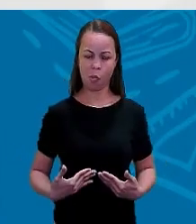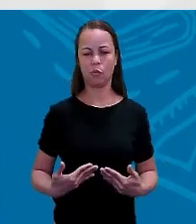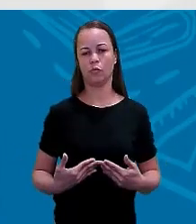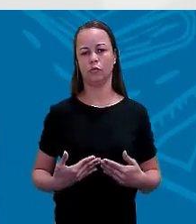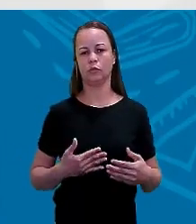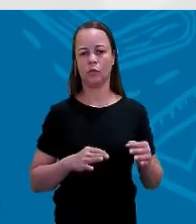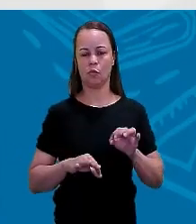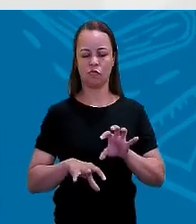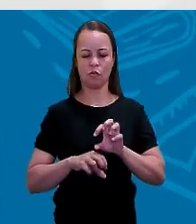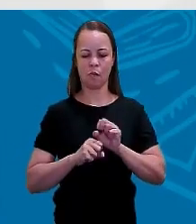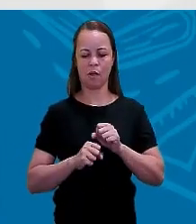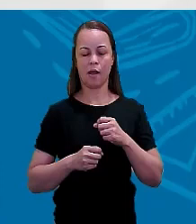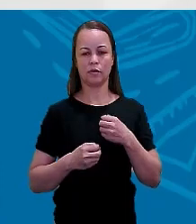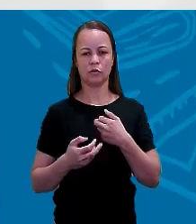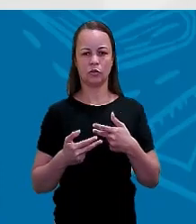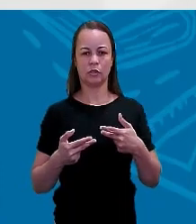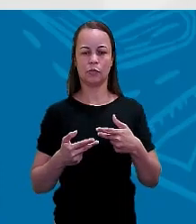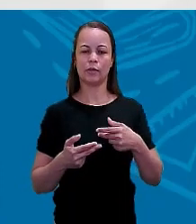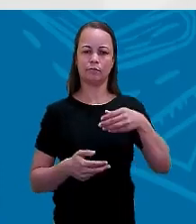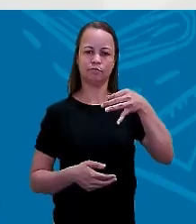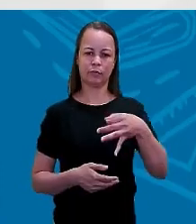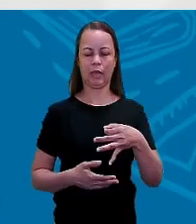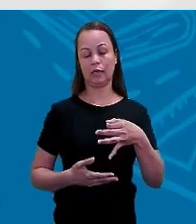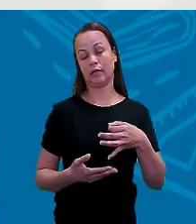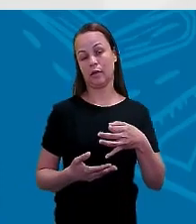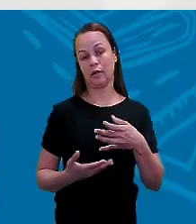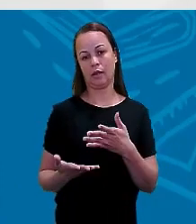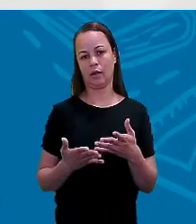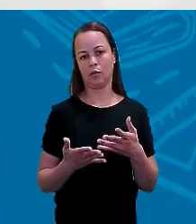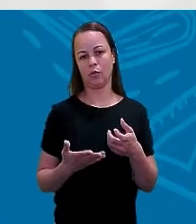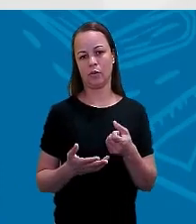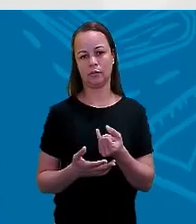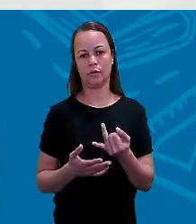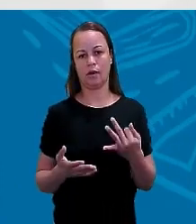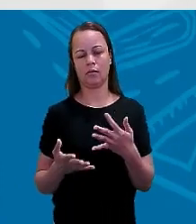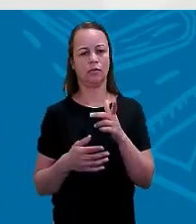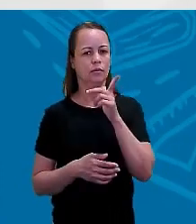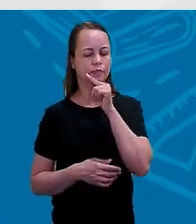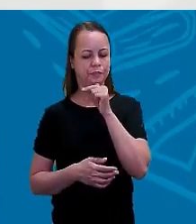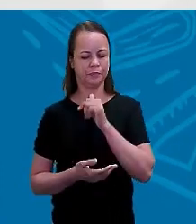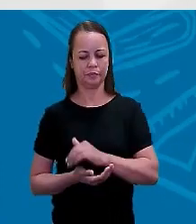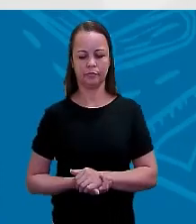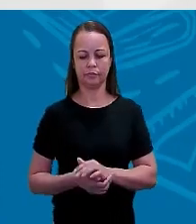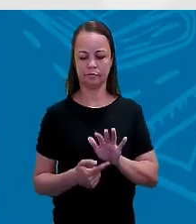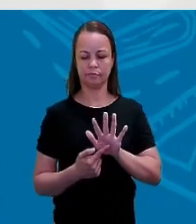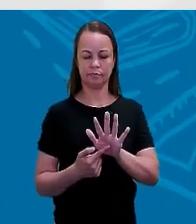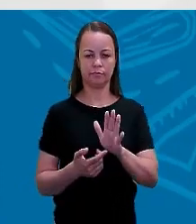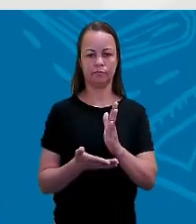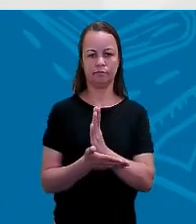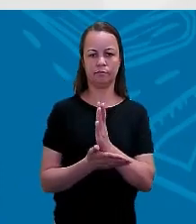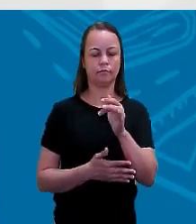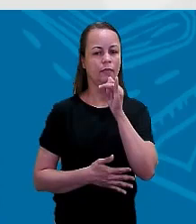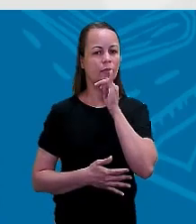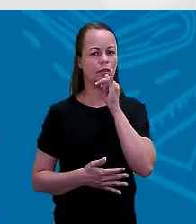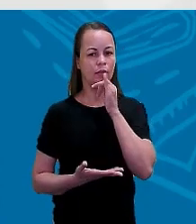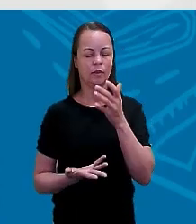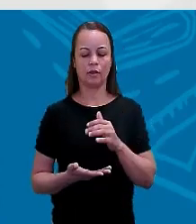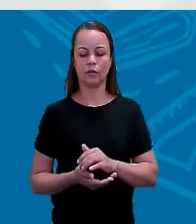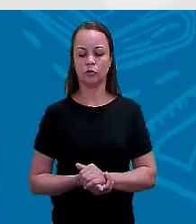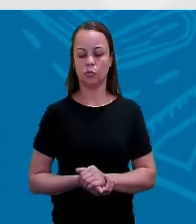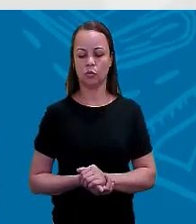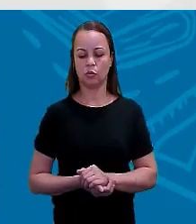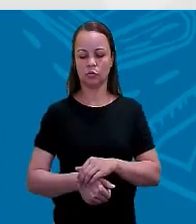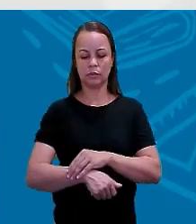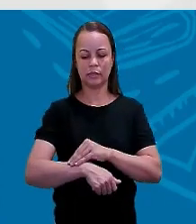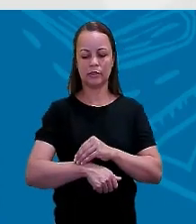né, com uma certa quantidade de água, tá certo? E aí eu trago alguns exemplos, né, como por exemplo no tecido